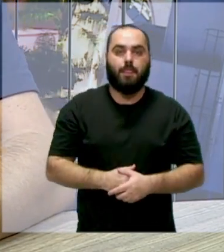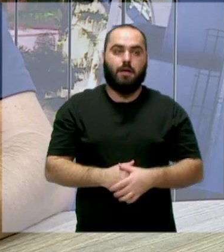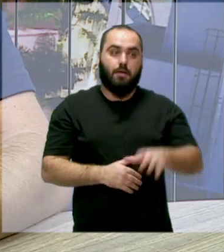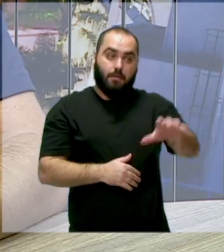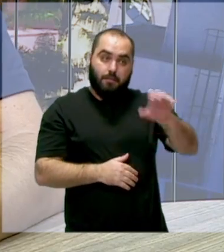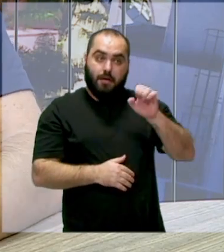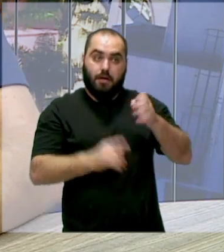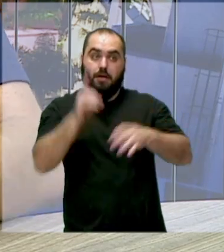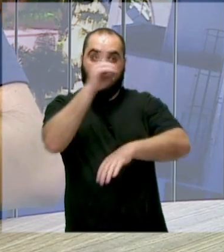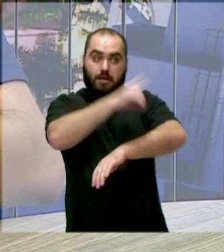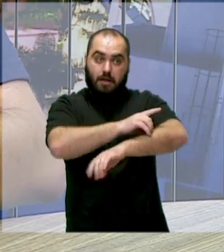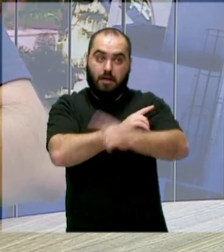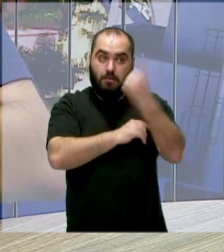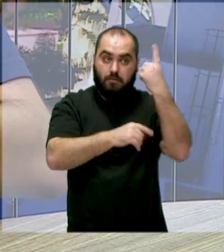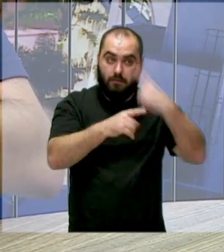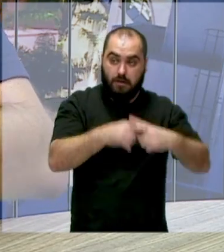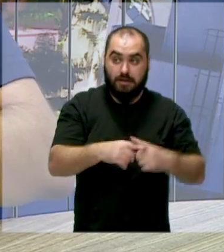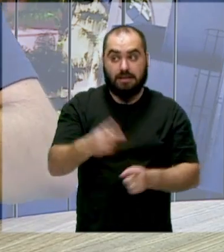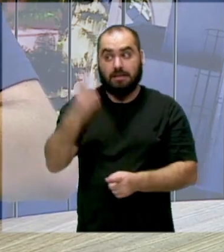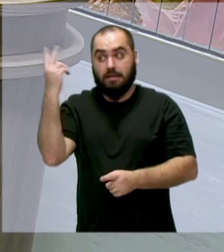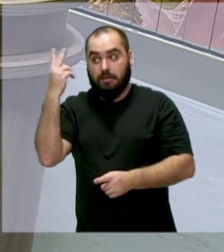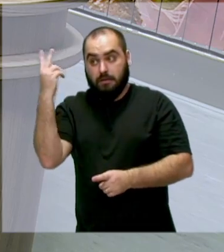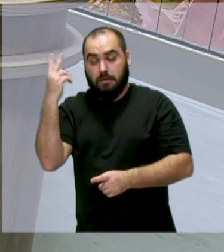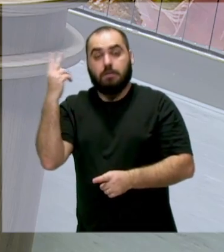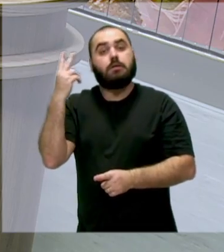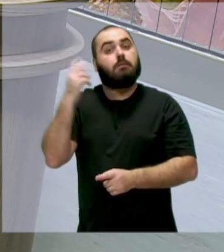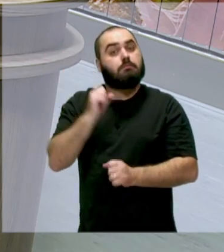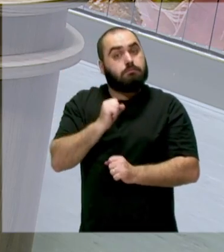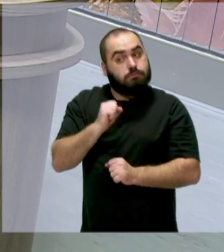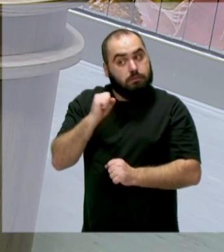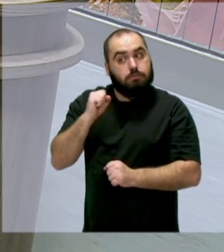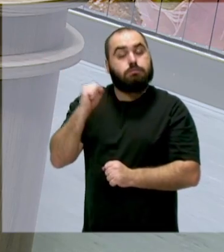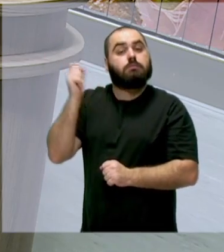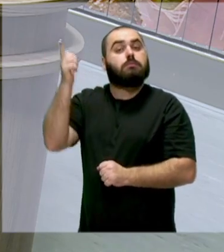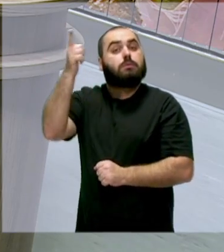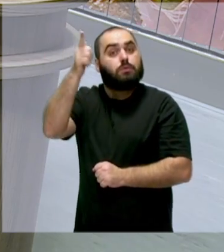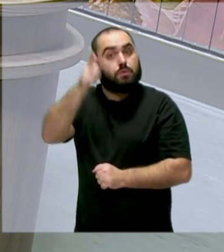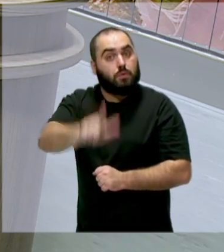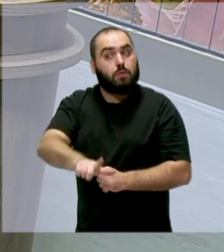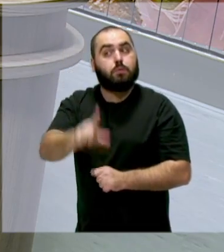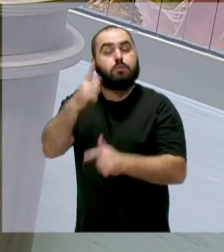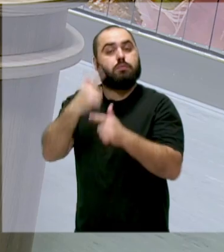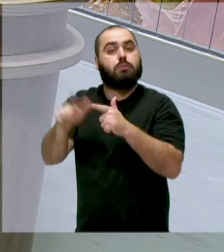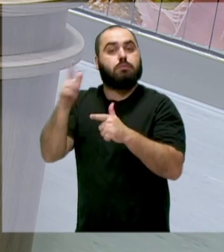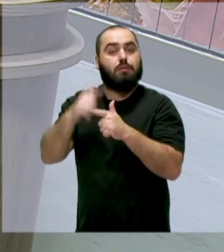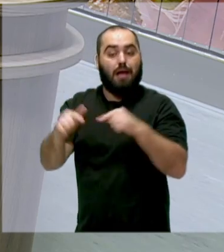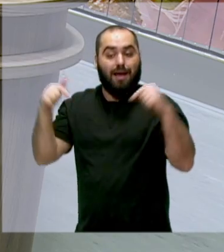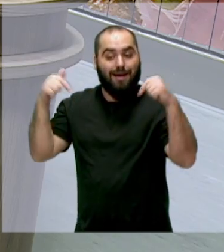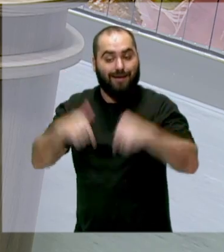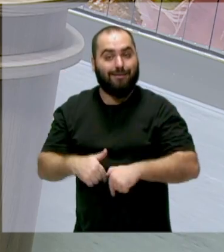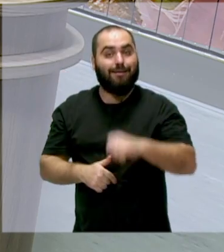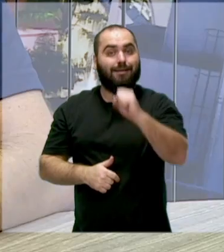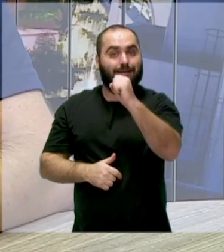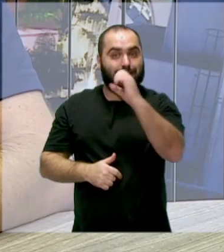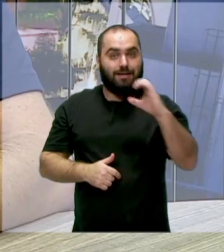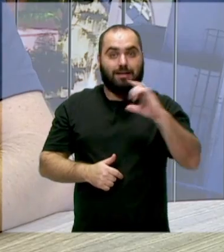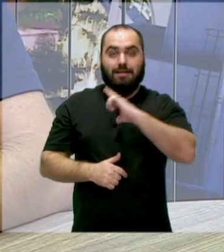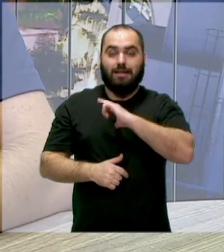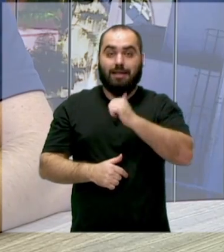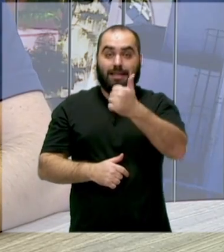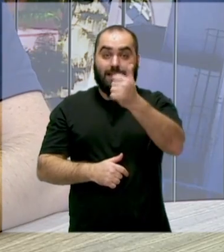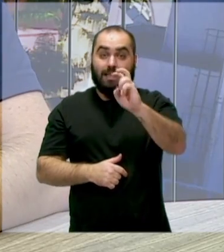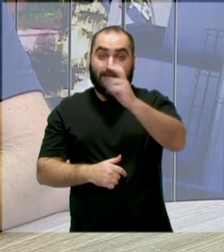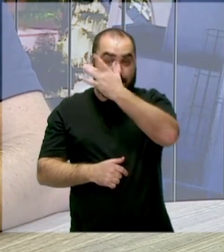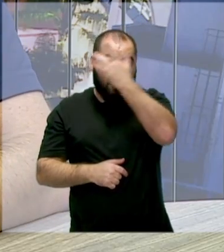pegar a segunda, a pessoa pode evoluir para casos graves. E o que está acontecendo agora? Nós temos aqui em Santa Catarina 15 óbitos